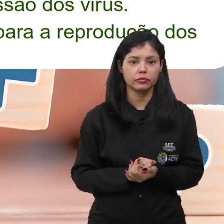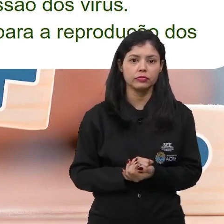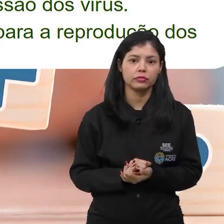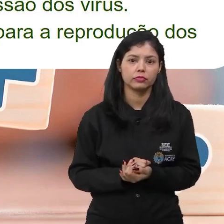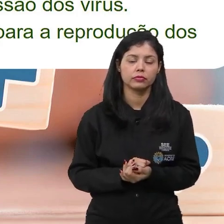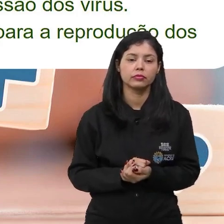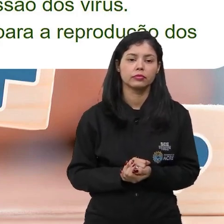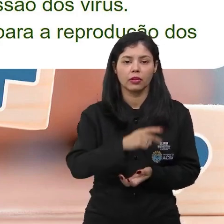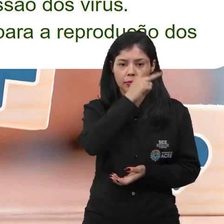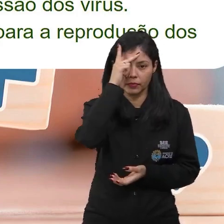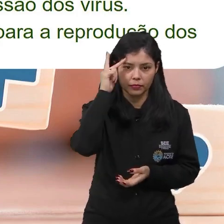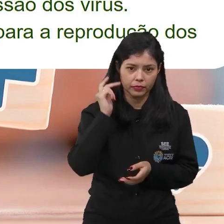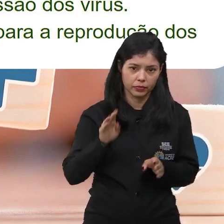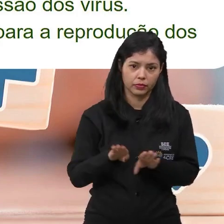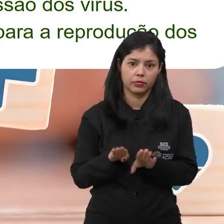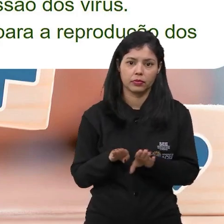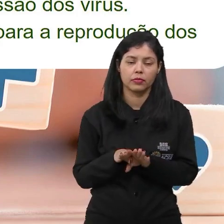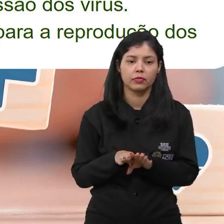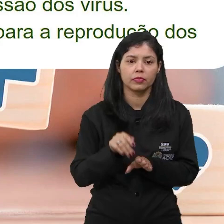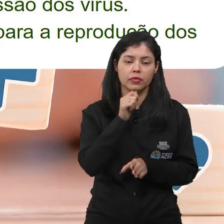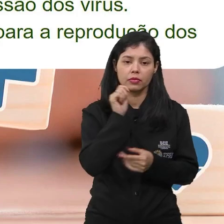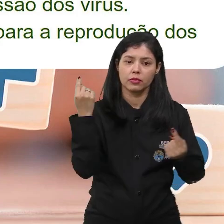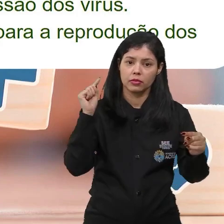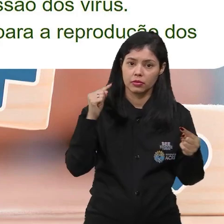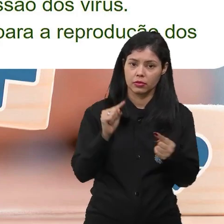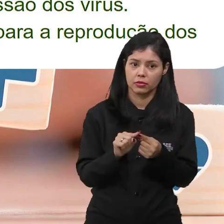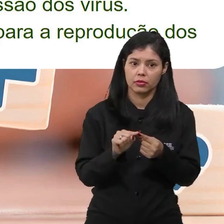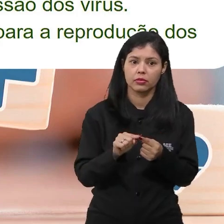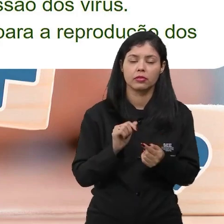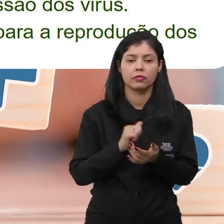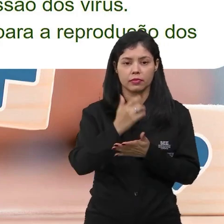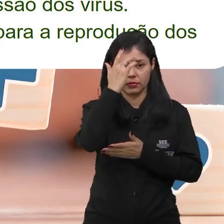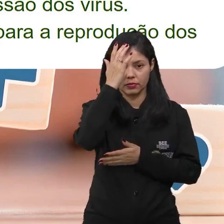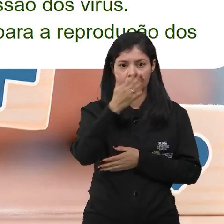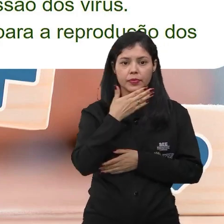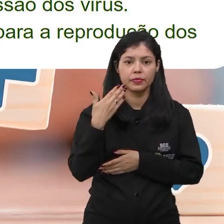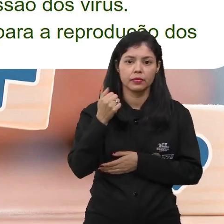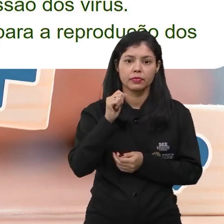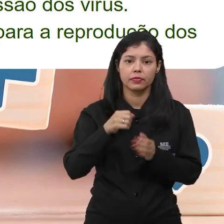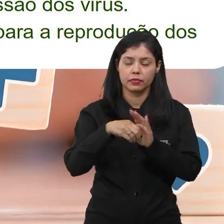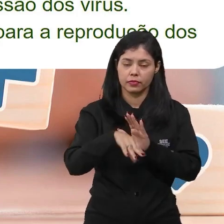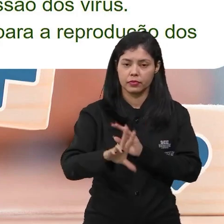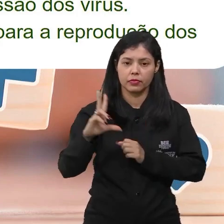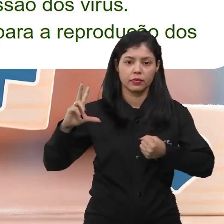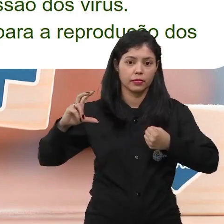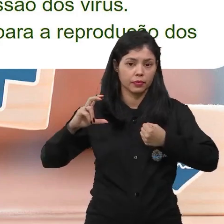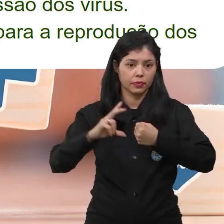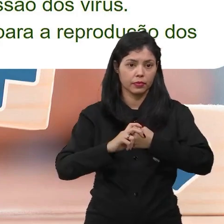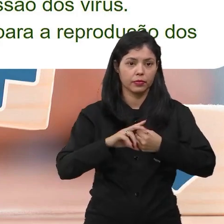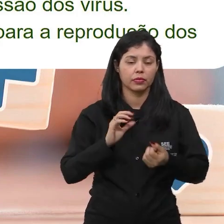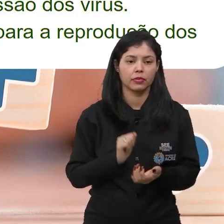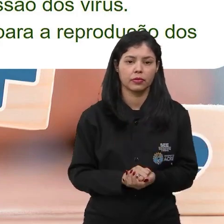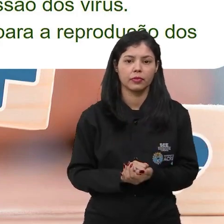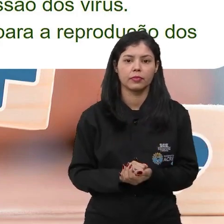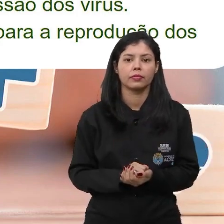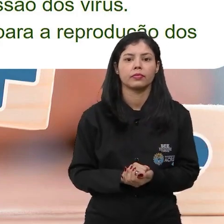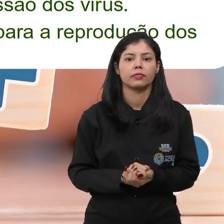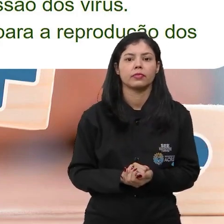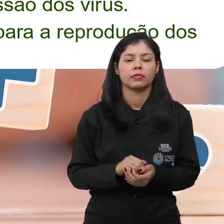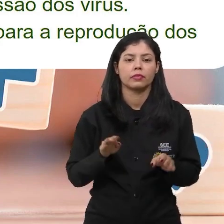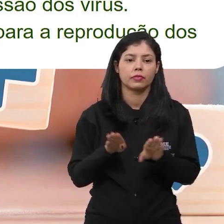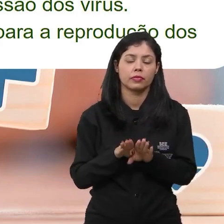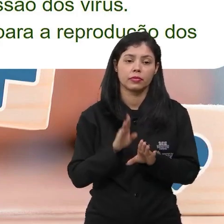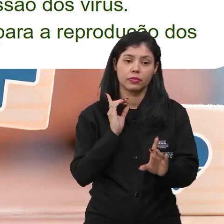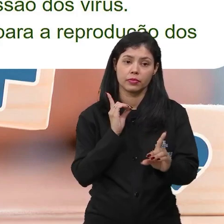fala, as pessoas ficam mais próximas no frio, facilitando a transmissão do vírus. Isso mesmo, gente.